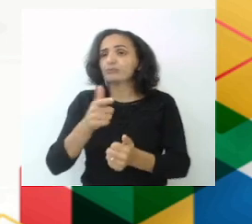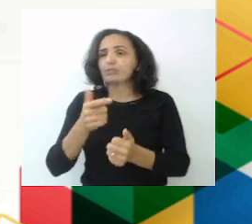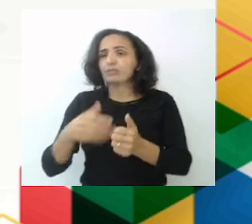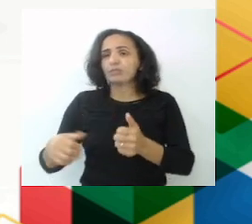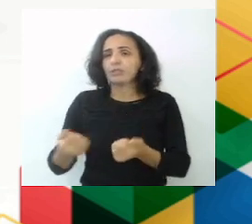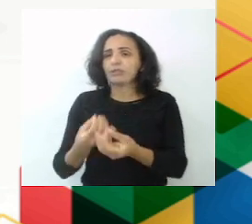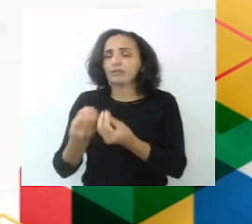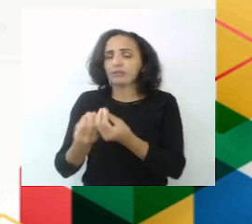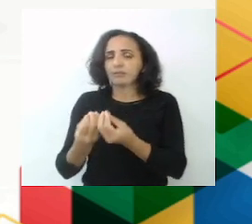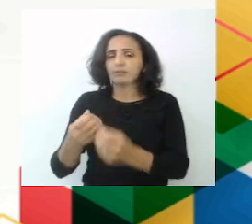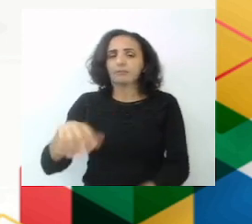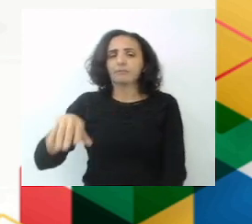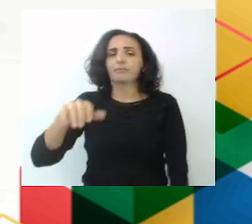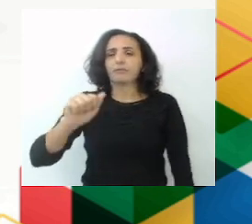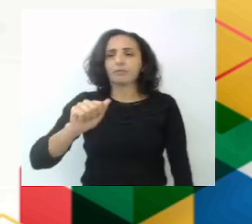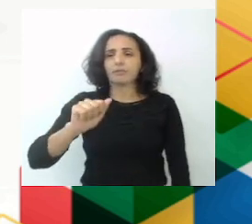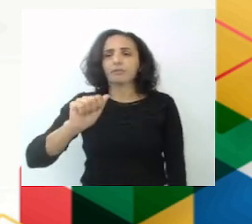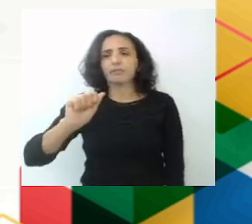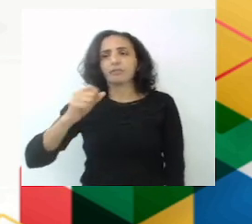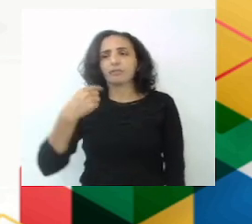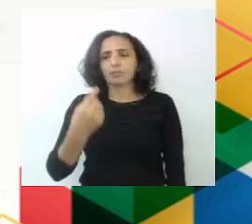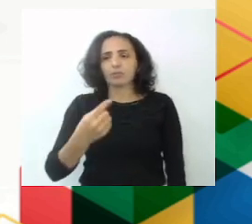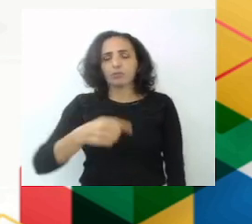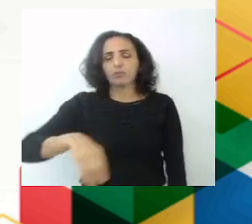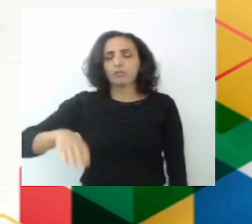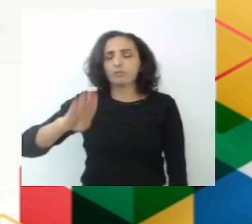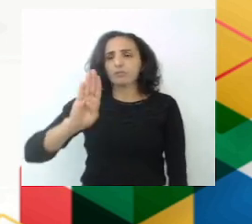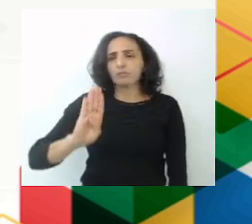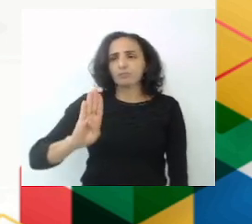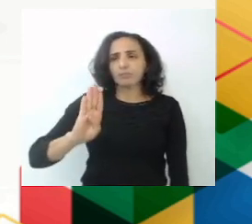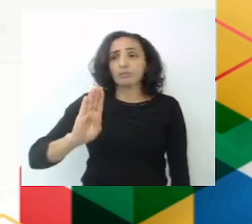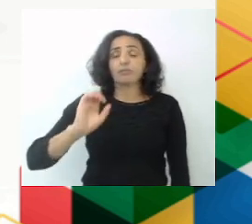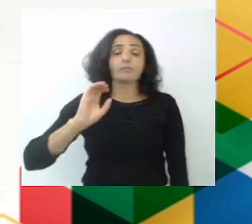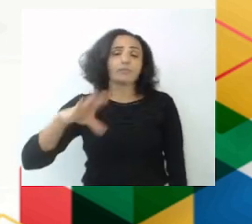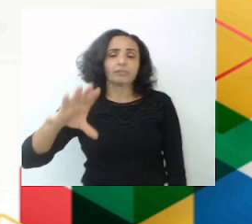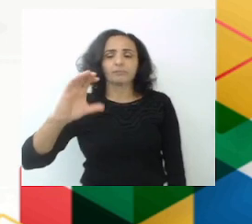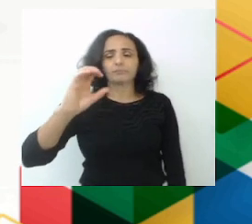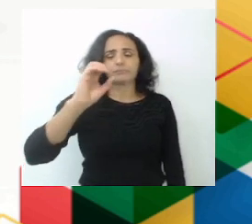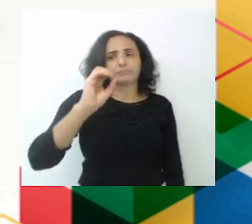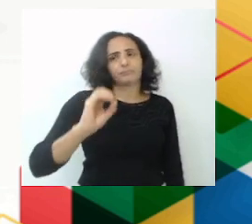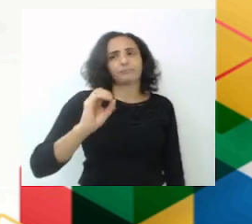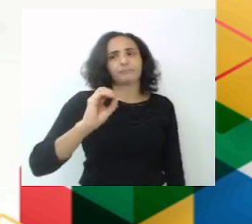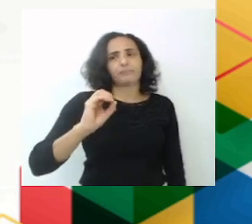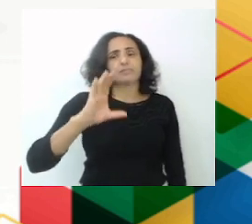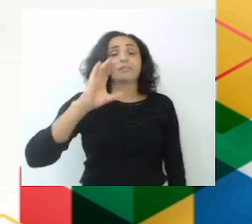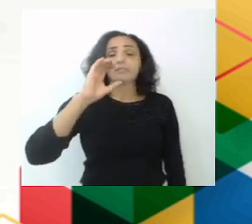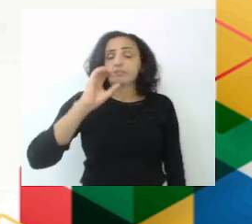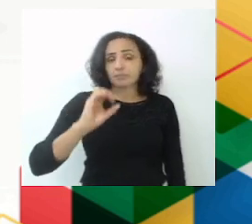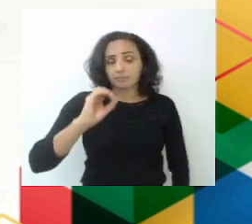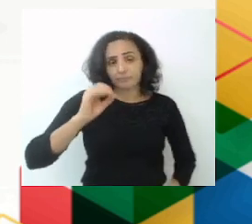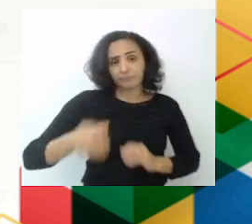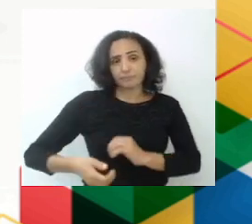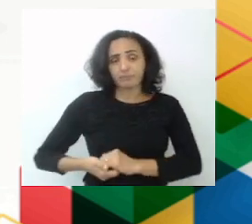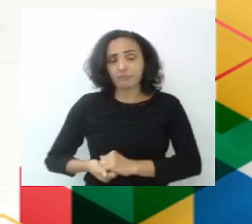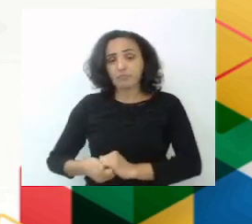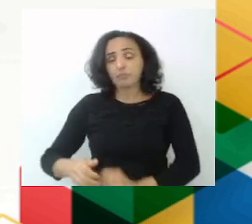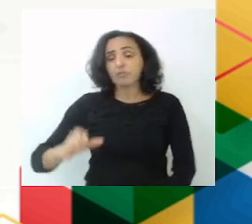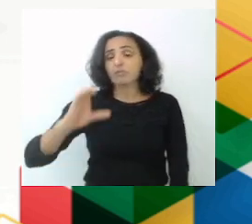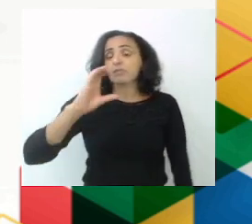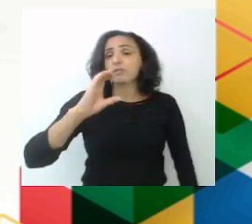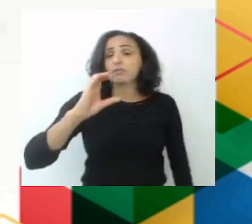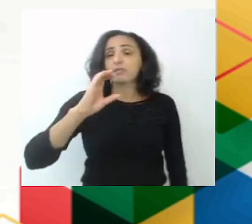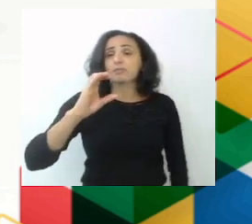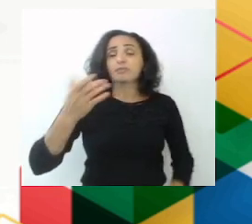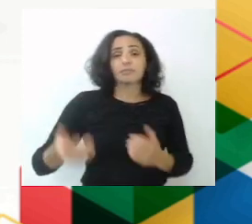acompanha o x. Então, significa que ele é igual a zero. Se ele não está aparecendo, é zero. E o C é o termo